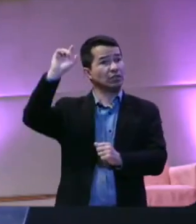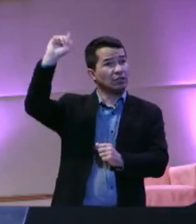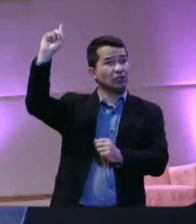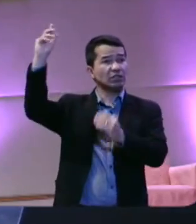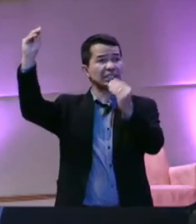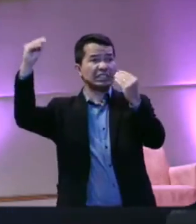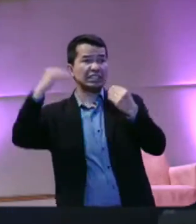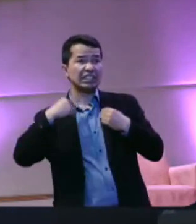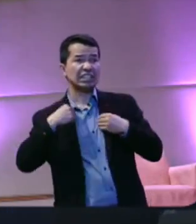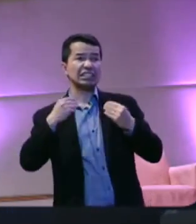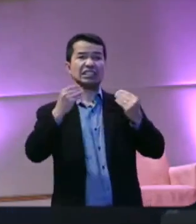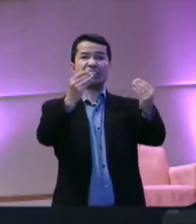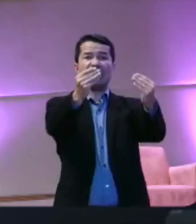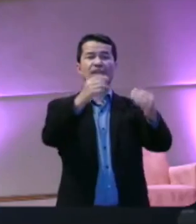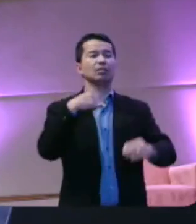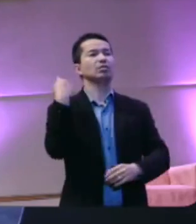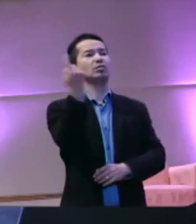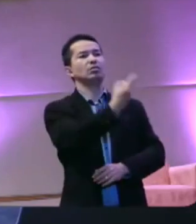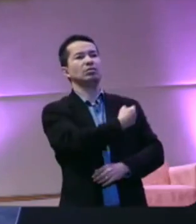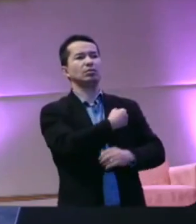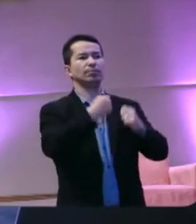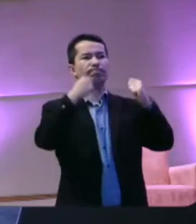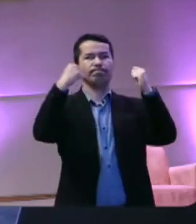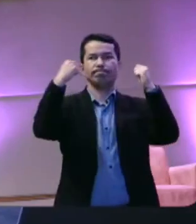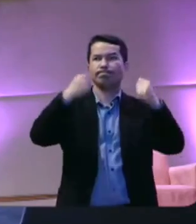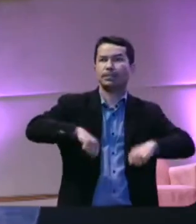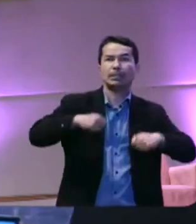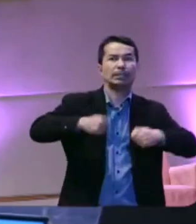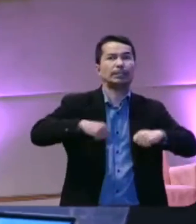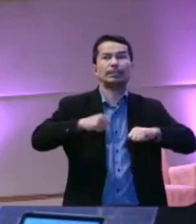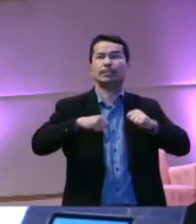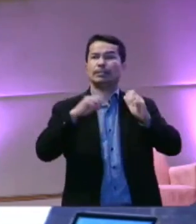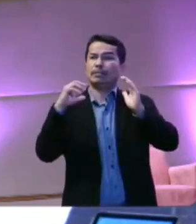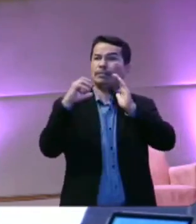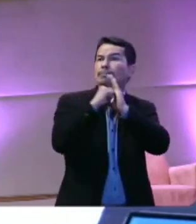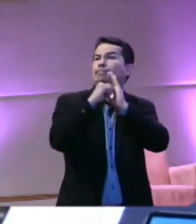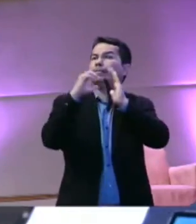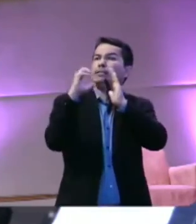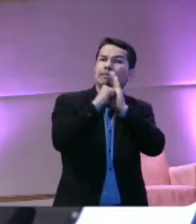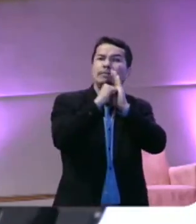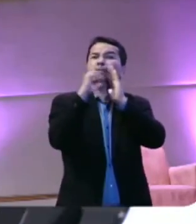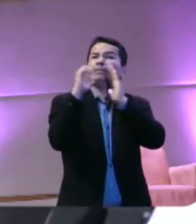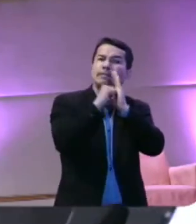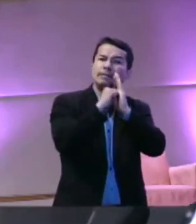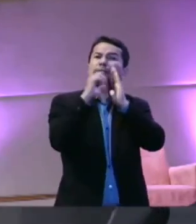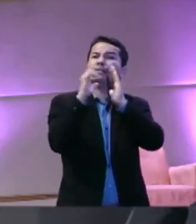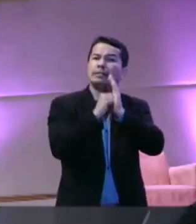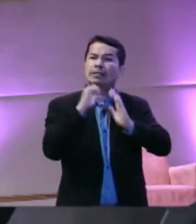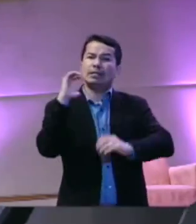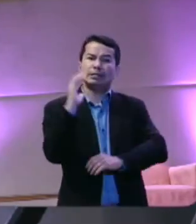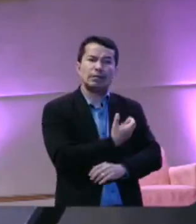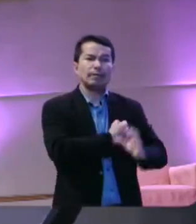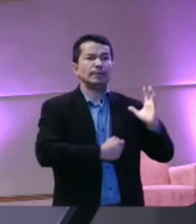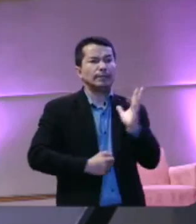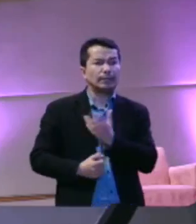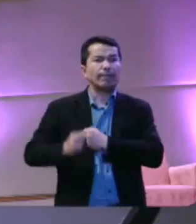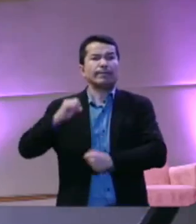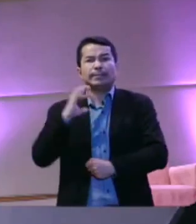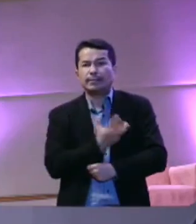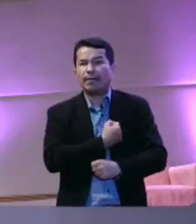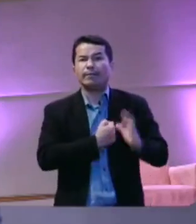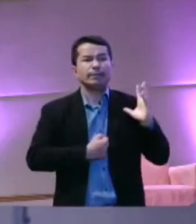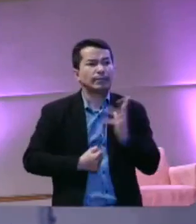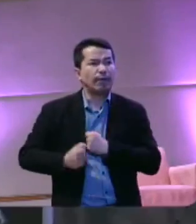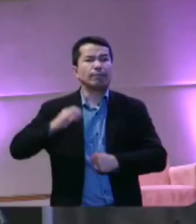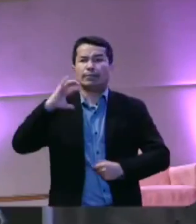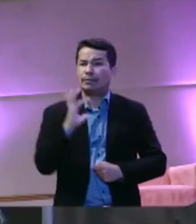Paz. Vamos multiplicar a quantidade de pessoas inscritas, de pessoas salvas, de pessoas que vão receber o